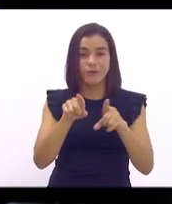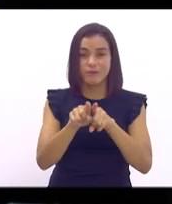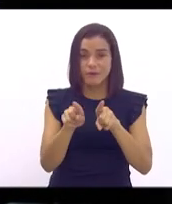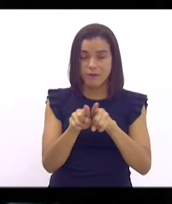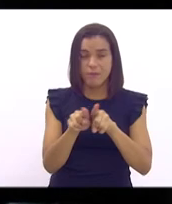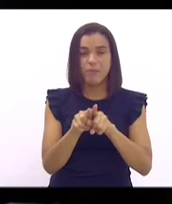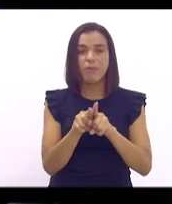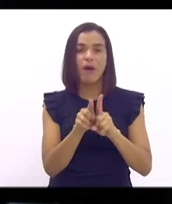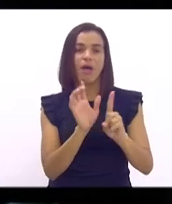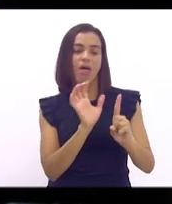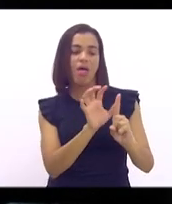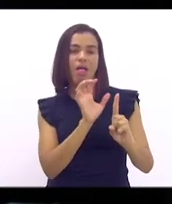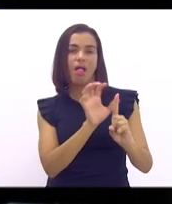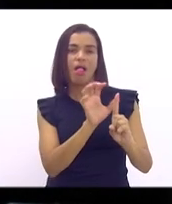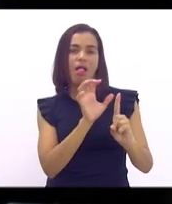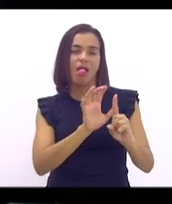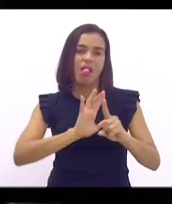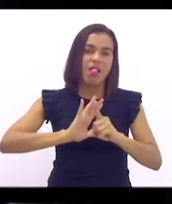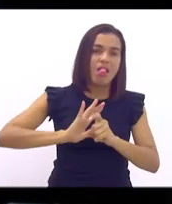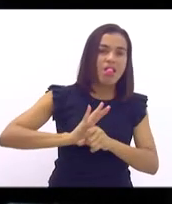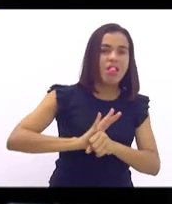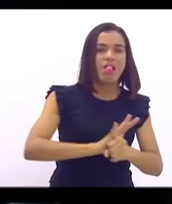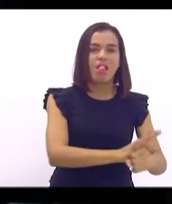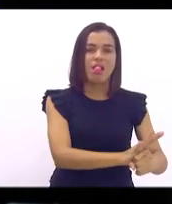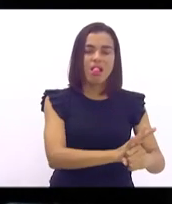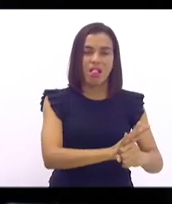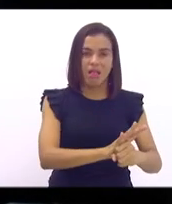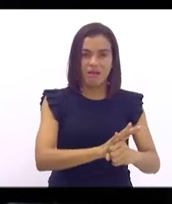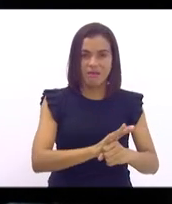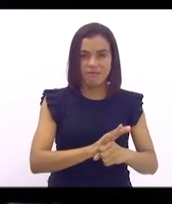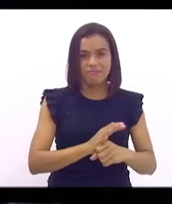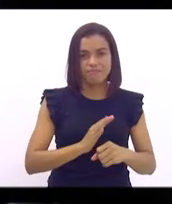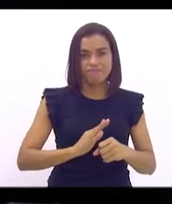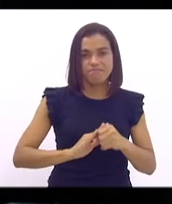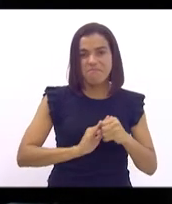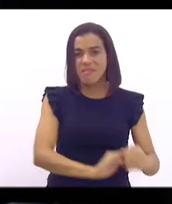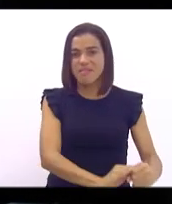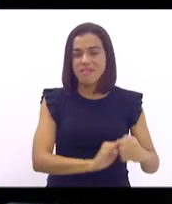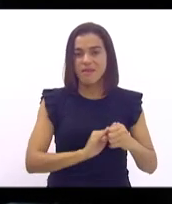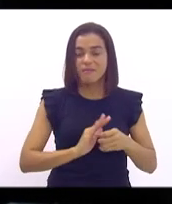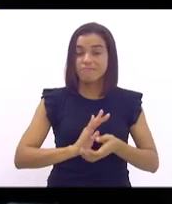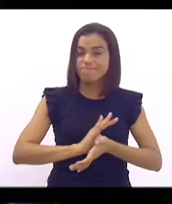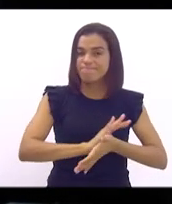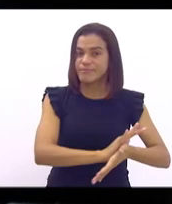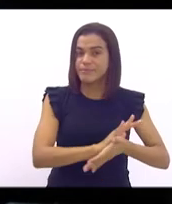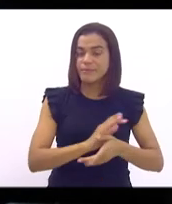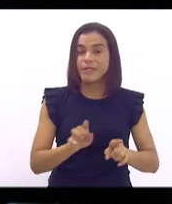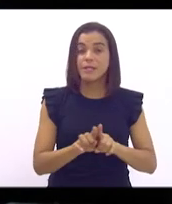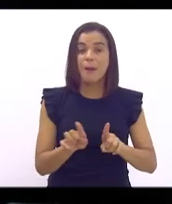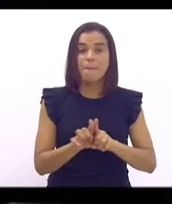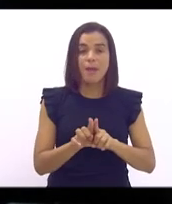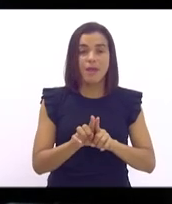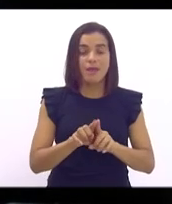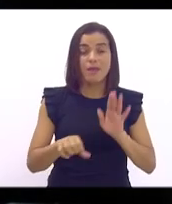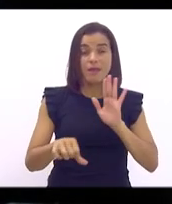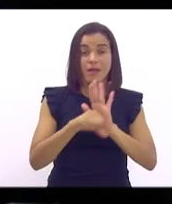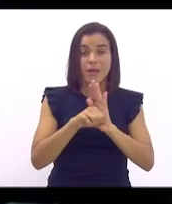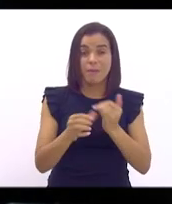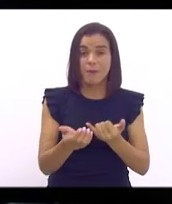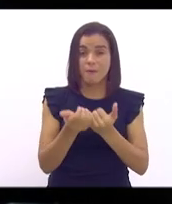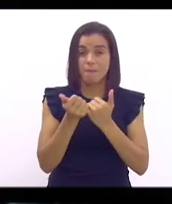a intimidar e humilhar de forma sistemática. Os crimes patrimoniais, e